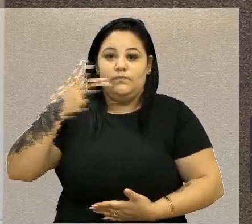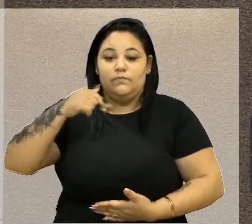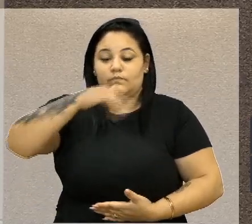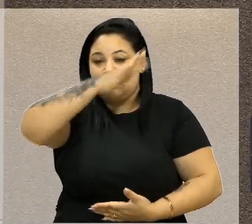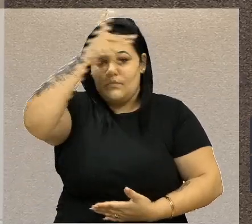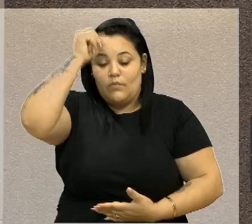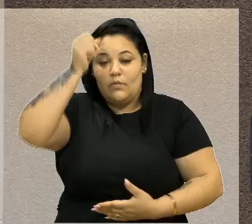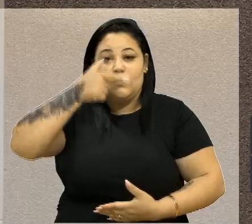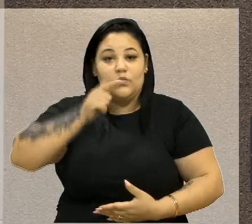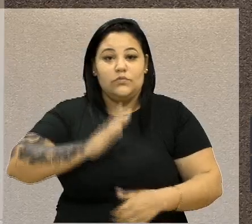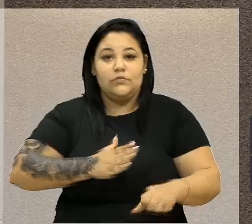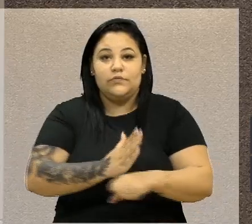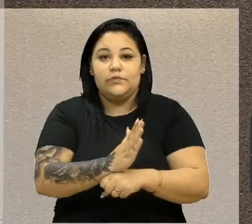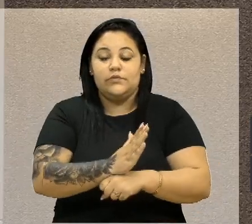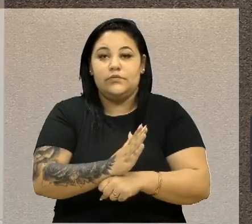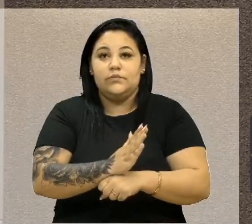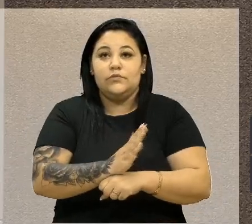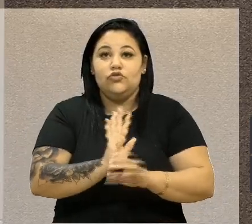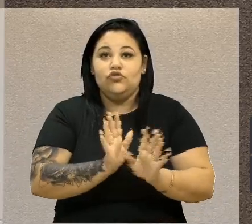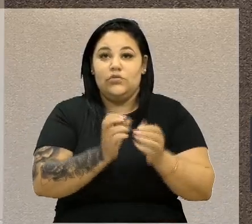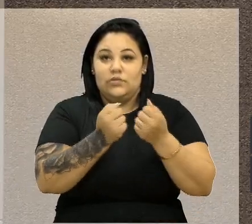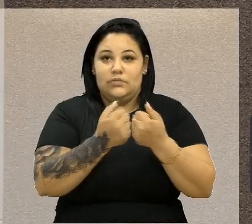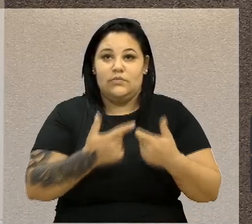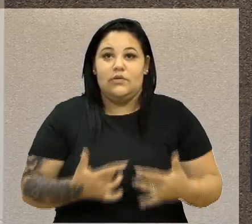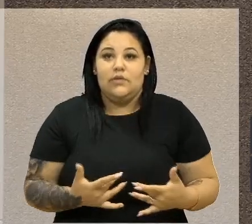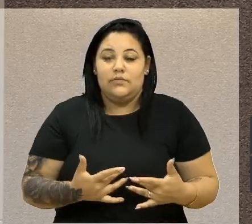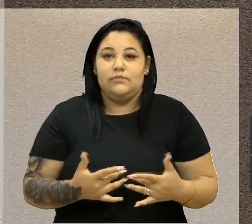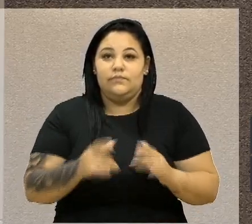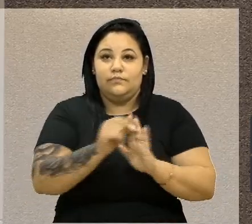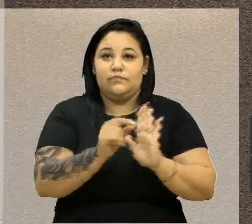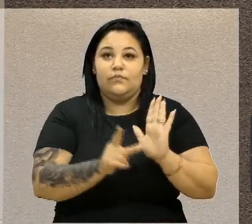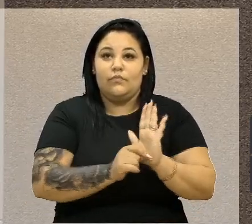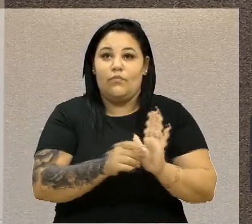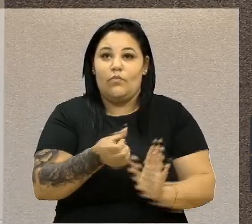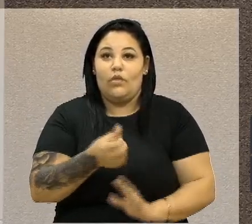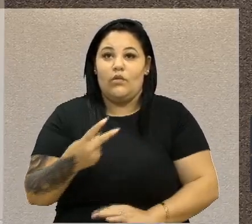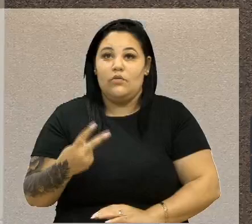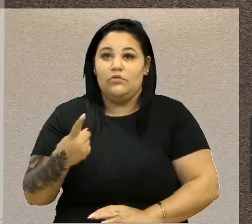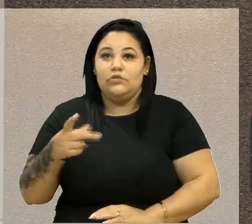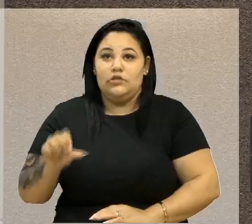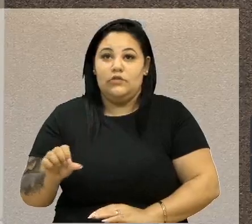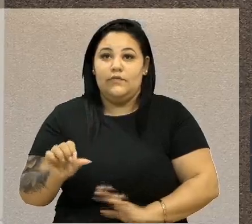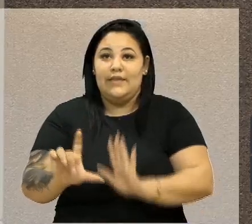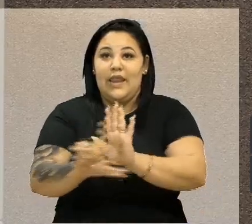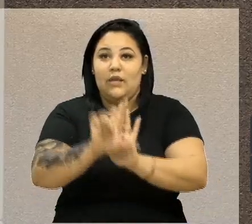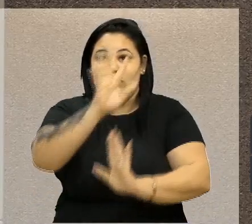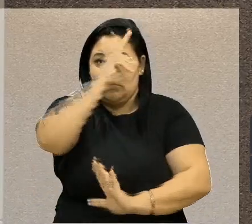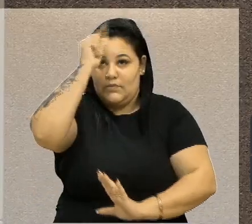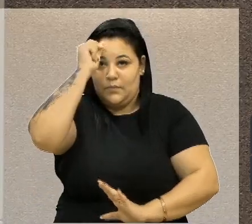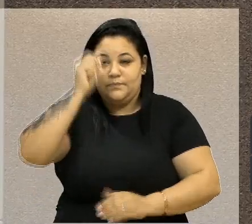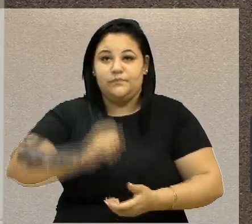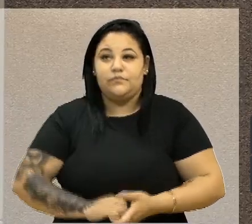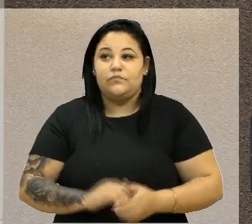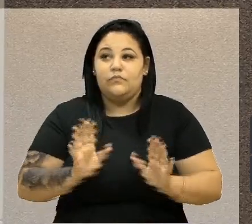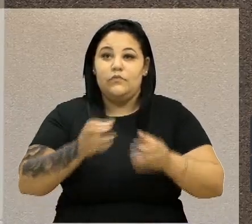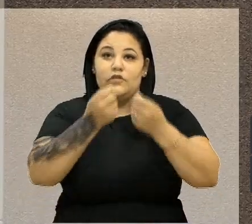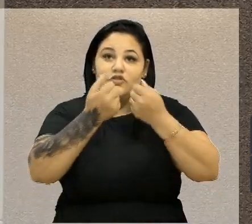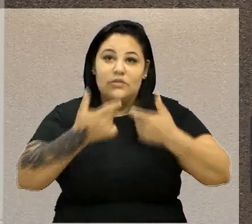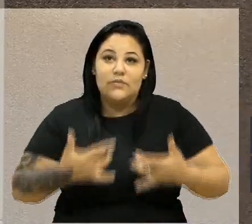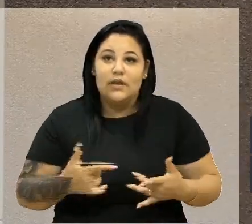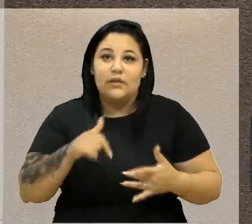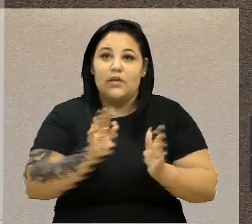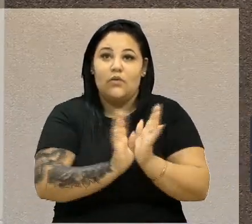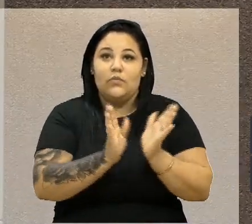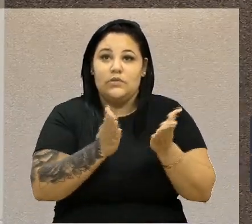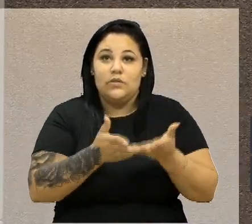para sua aprovação, consoante dispõe o artigo 62/19 da Lei Orgânica do Município. Face ao exposto, essa comissão,